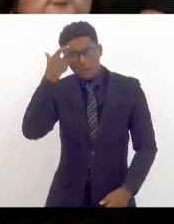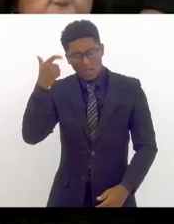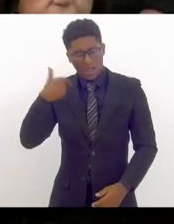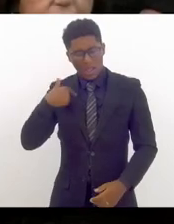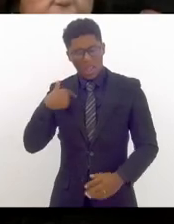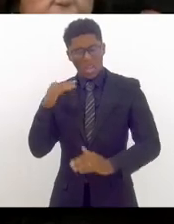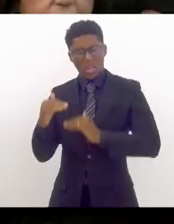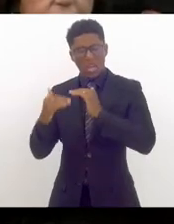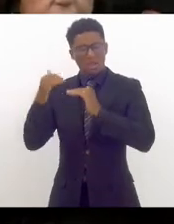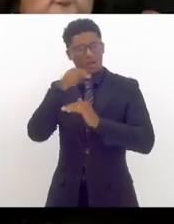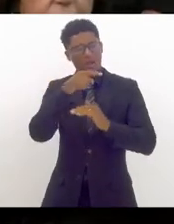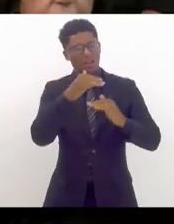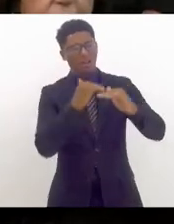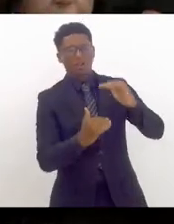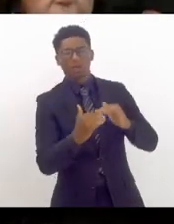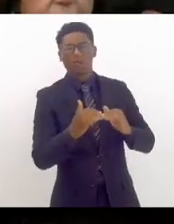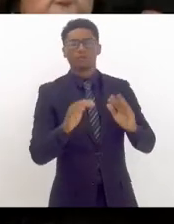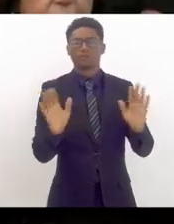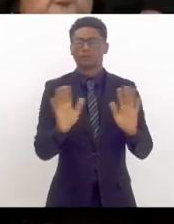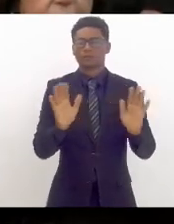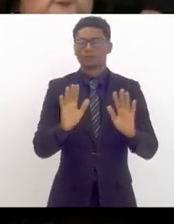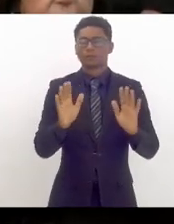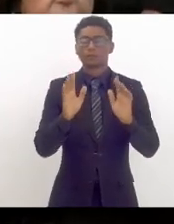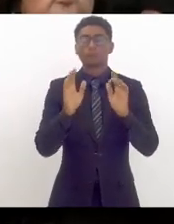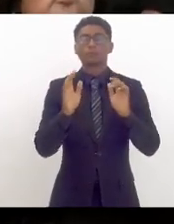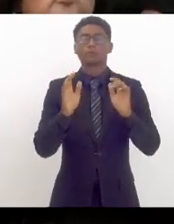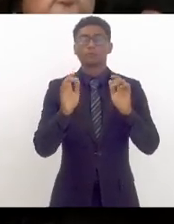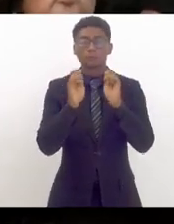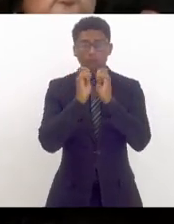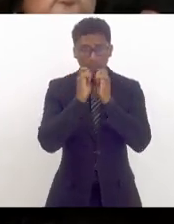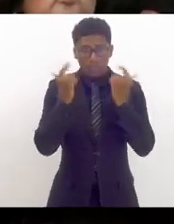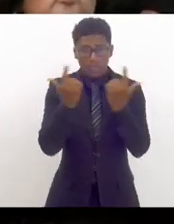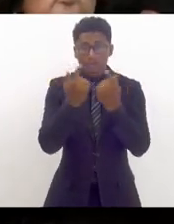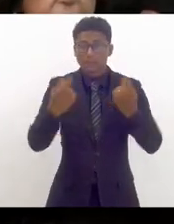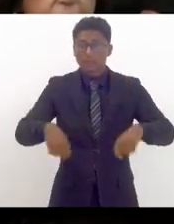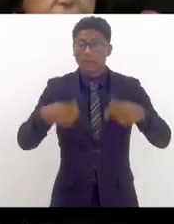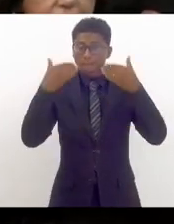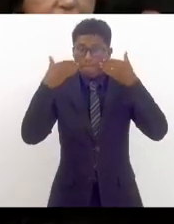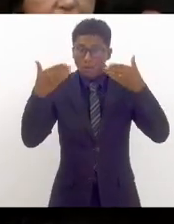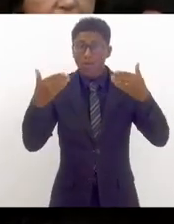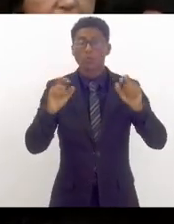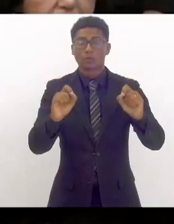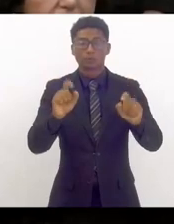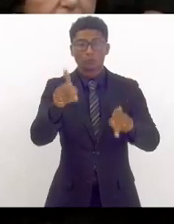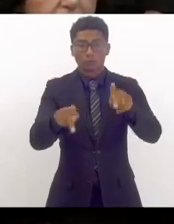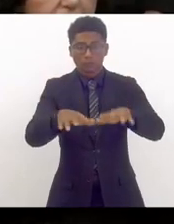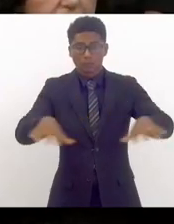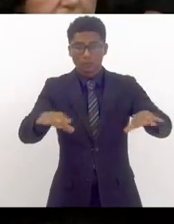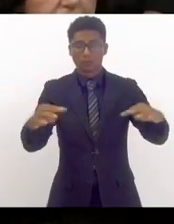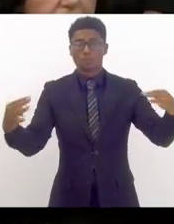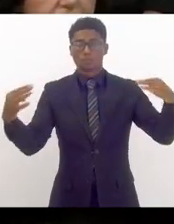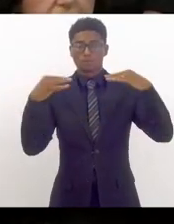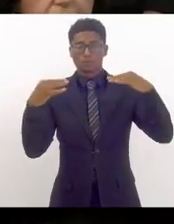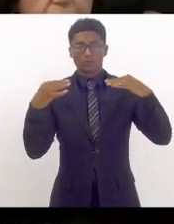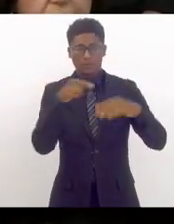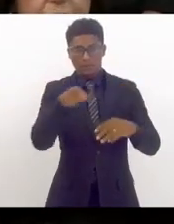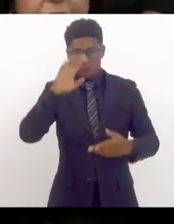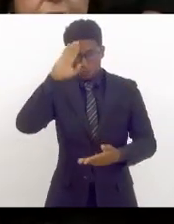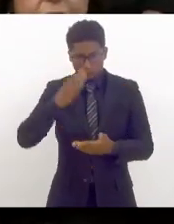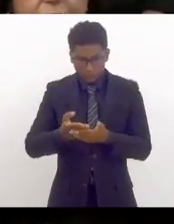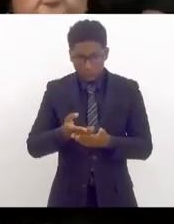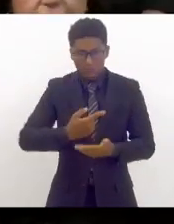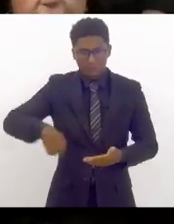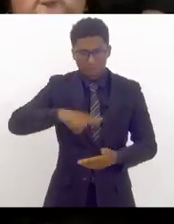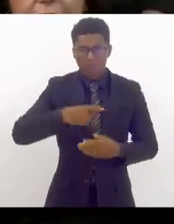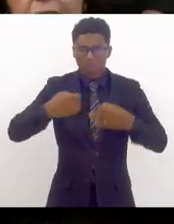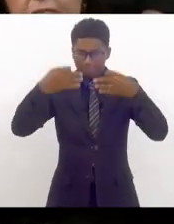trás. O parlamento tem que mostrar ao povo que a gente está à altura da confiança que nos depositaram. A gente nunca